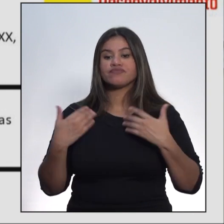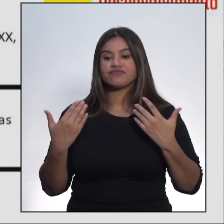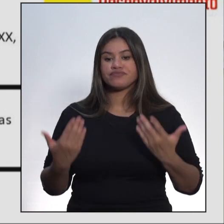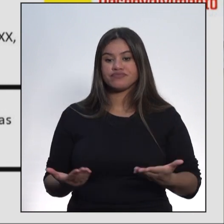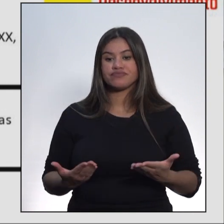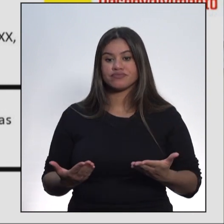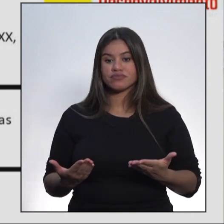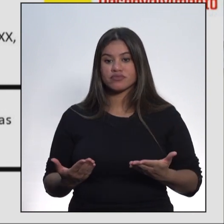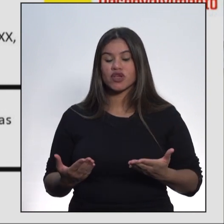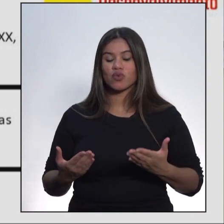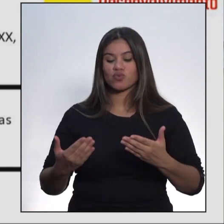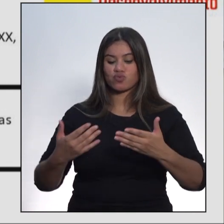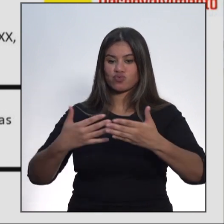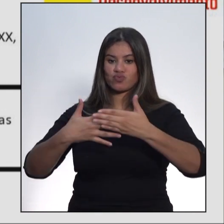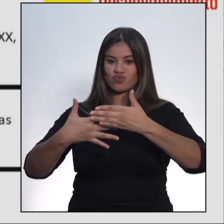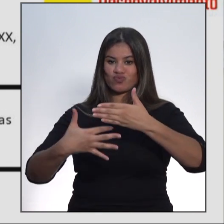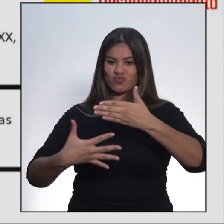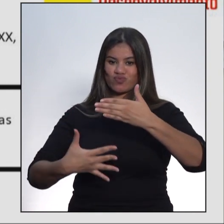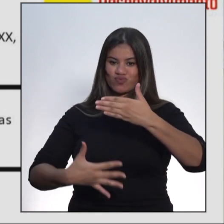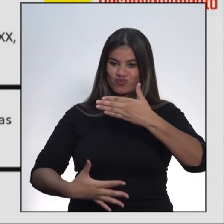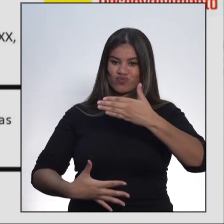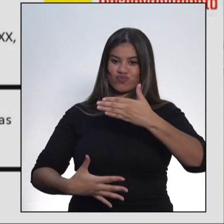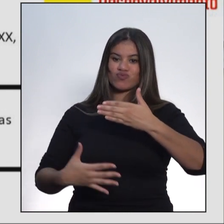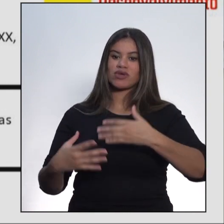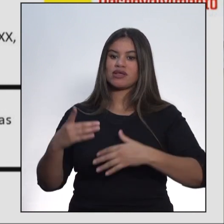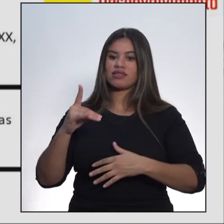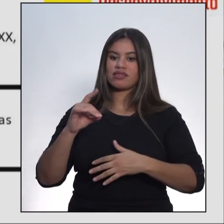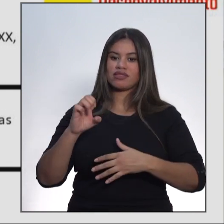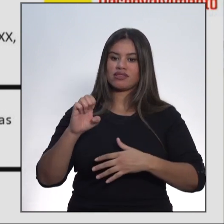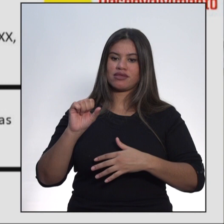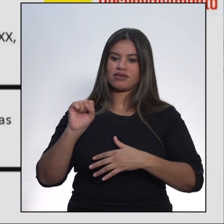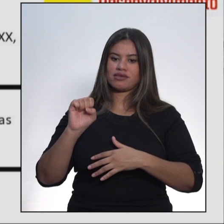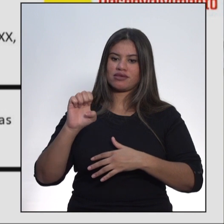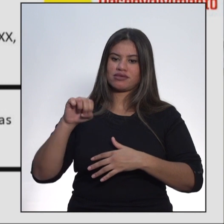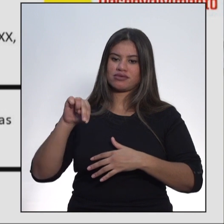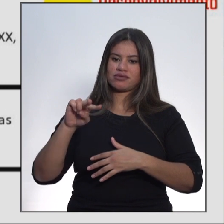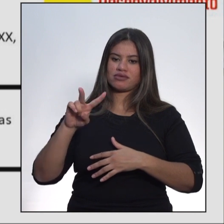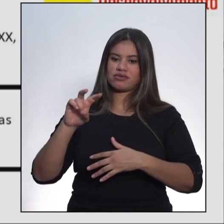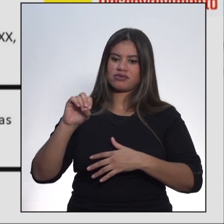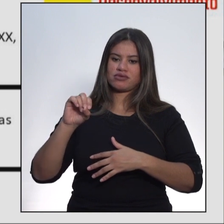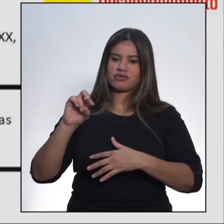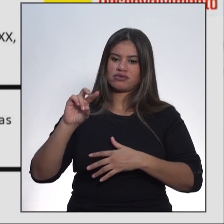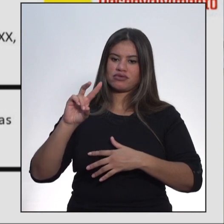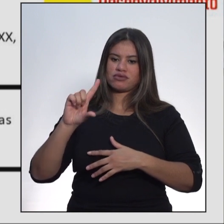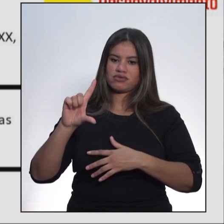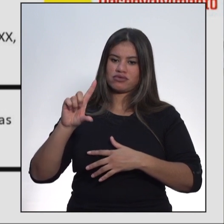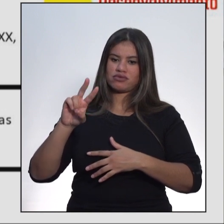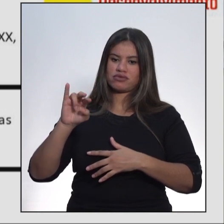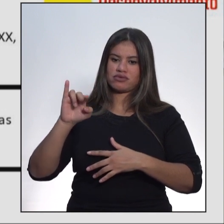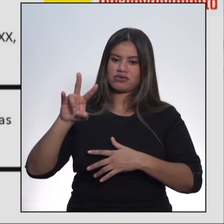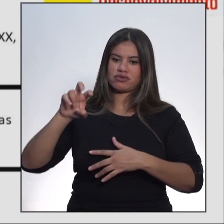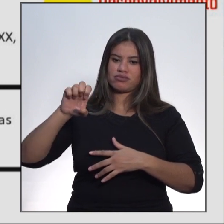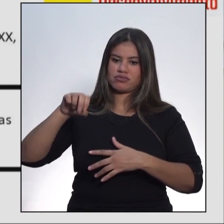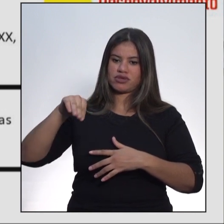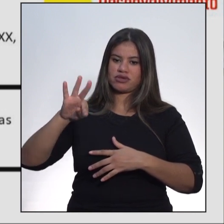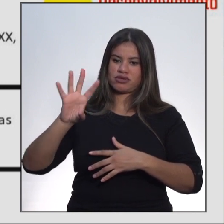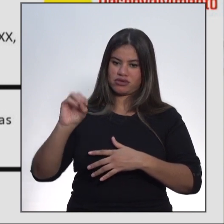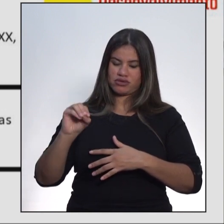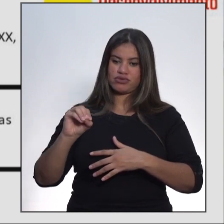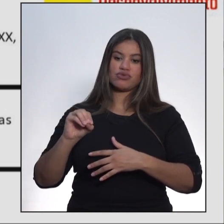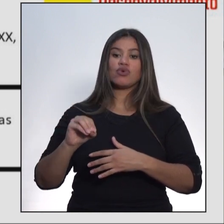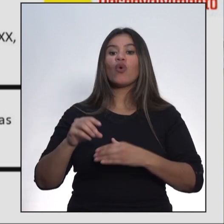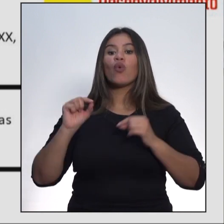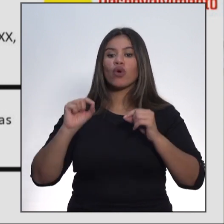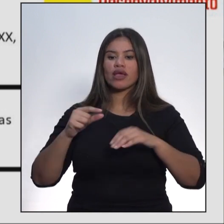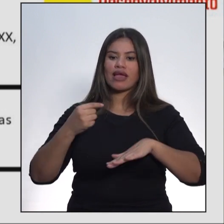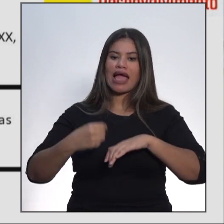aqui do desenvolvimento, eu vou estar acrescentando argumentos que comprovem